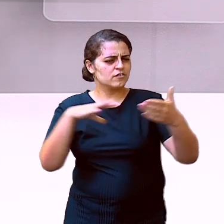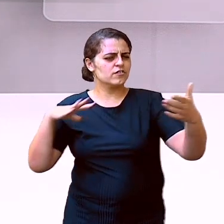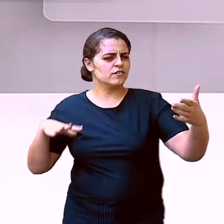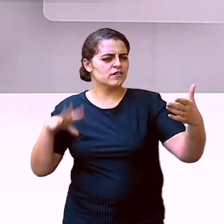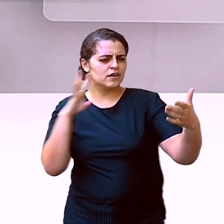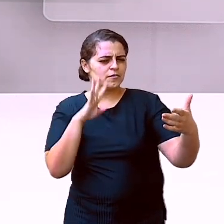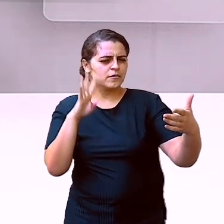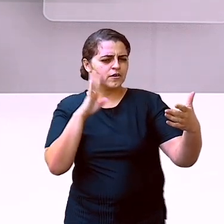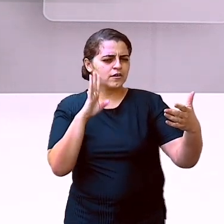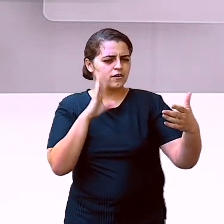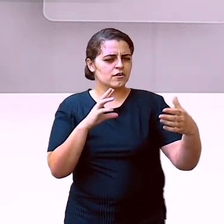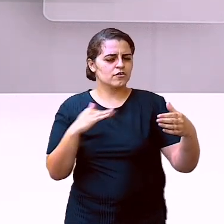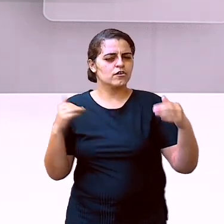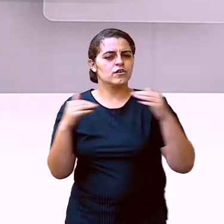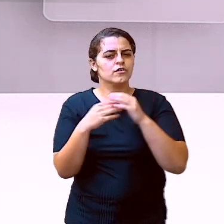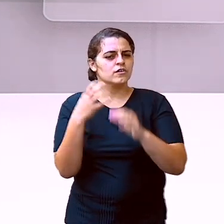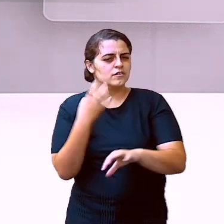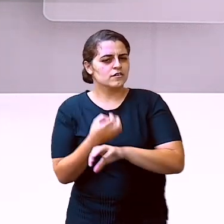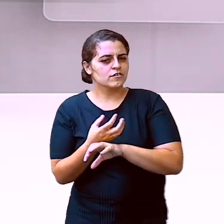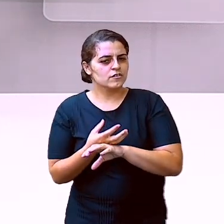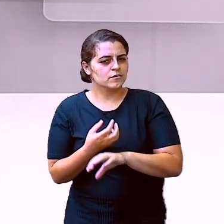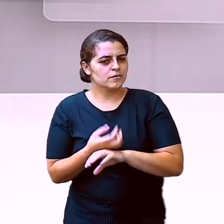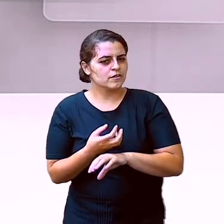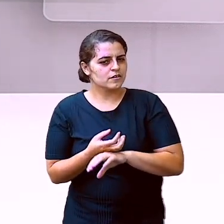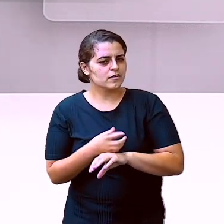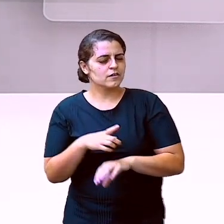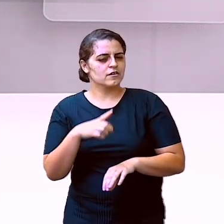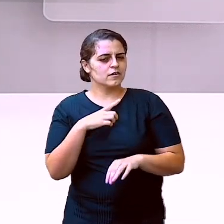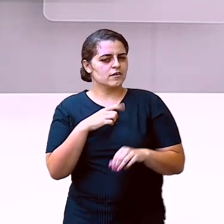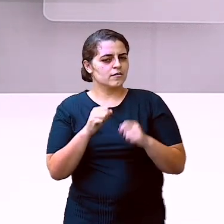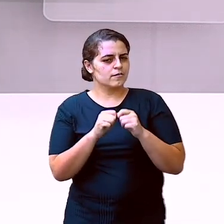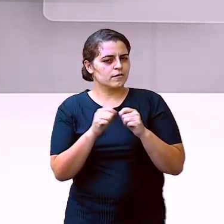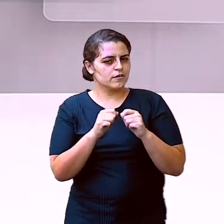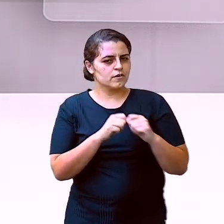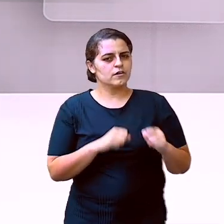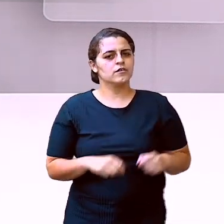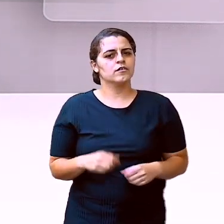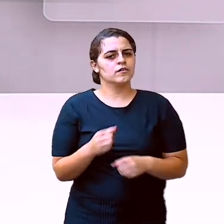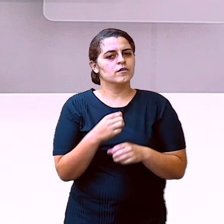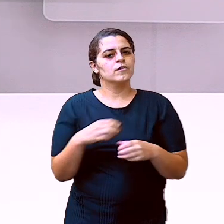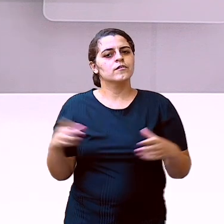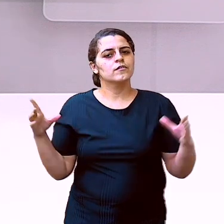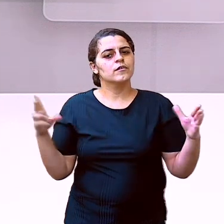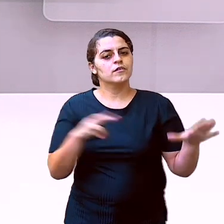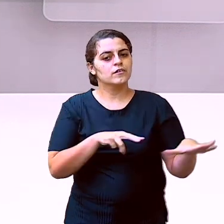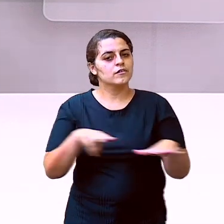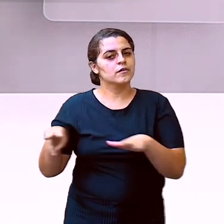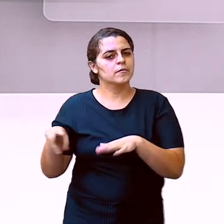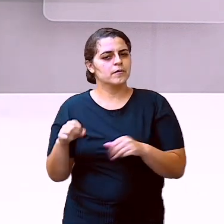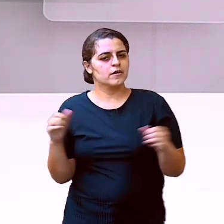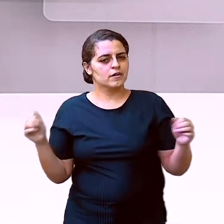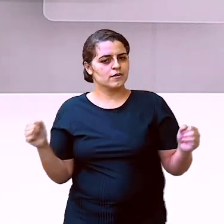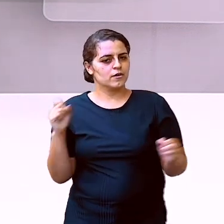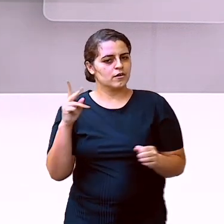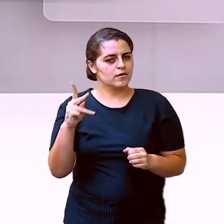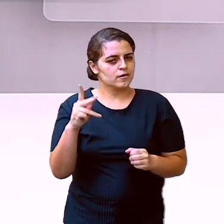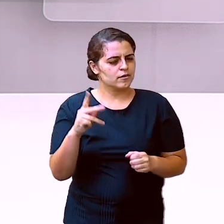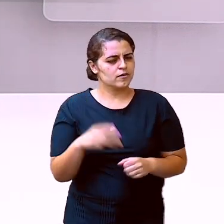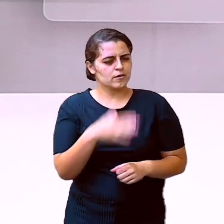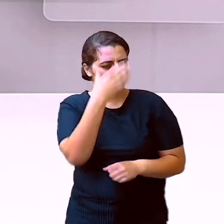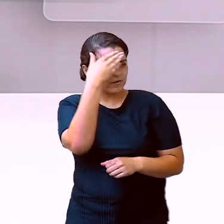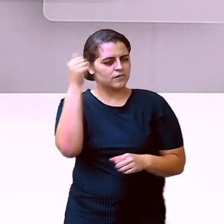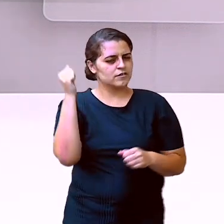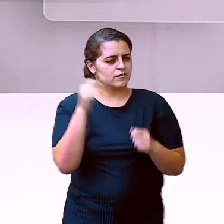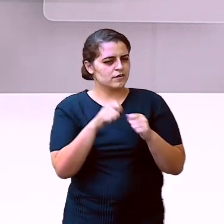atividades de todos os conteúdos que deverão ser feitos durante a semana. Combinado? Não deixe de